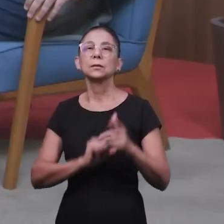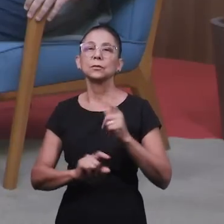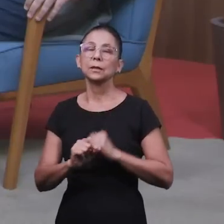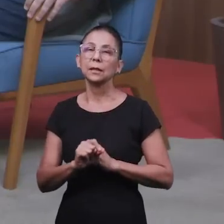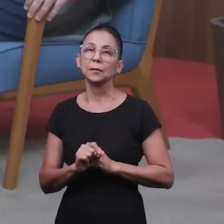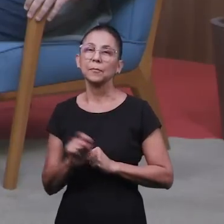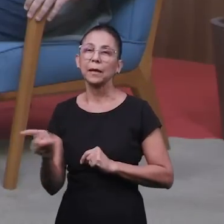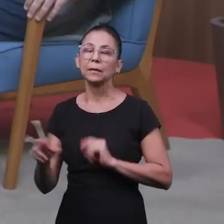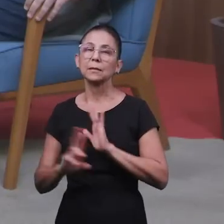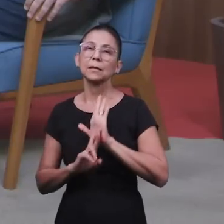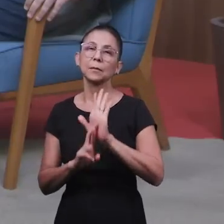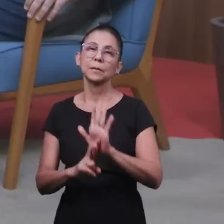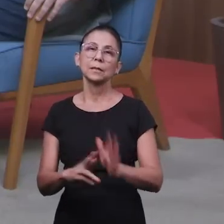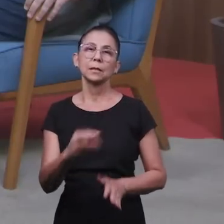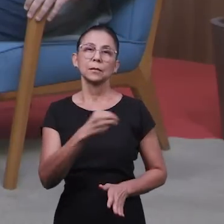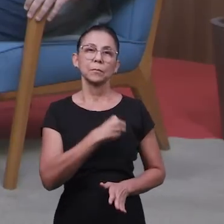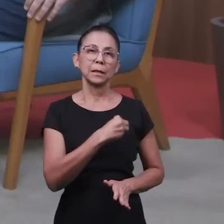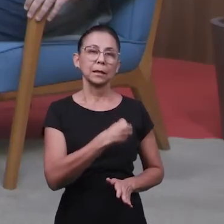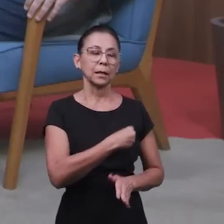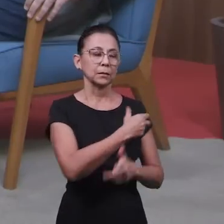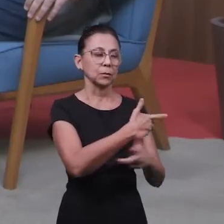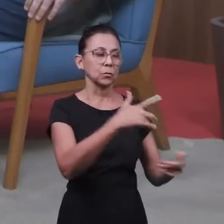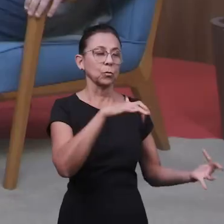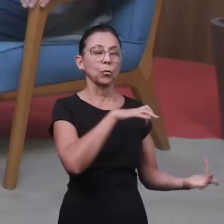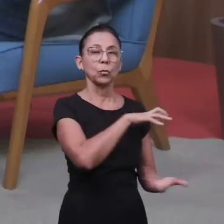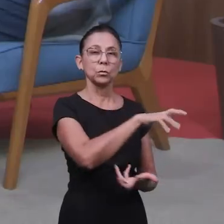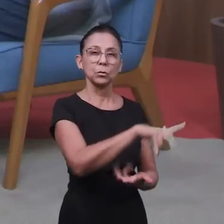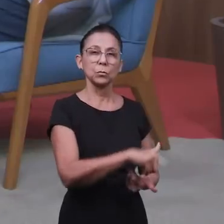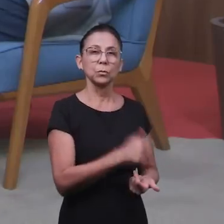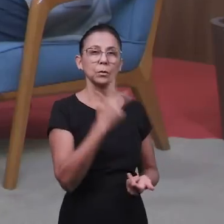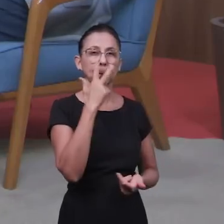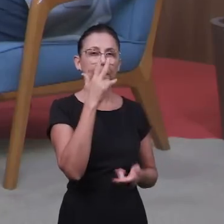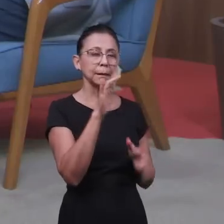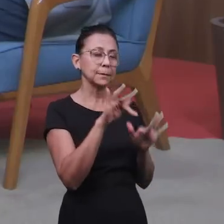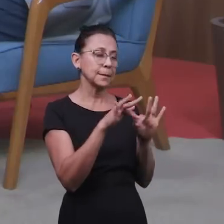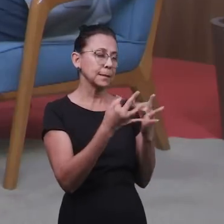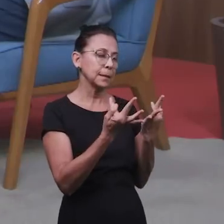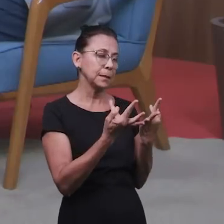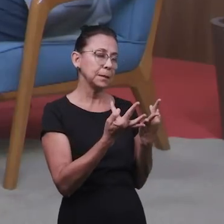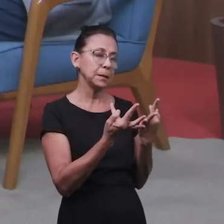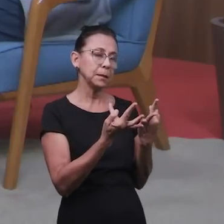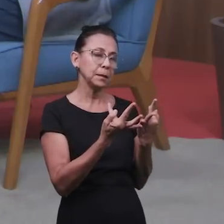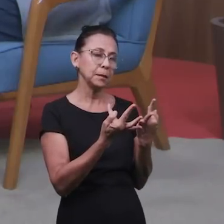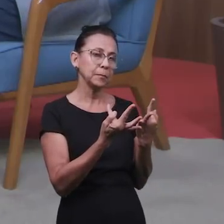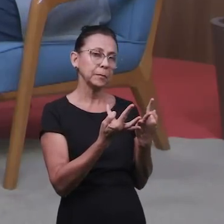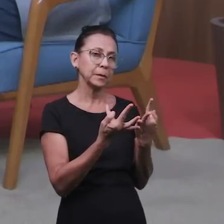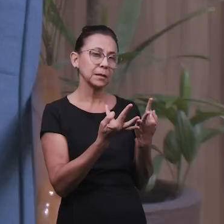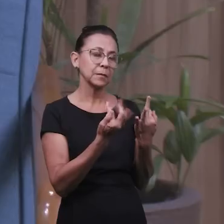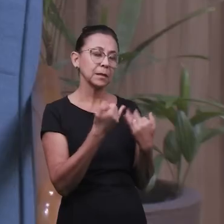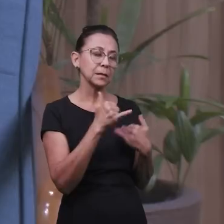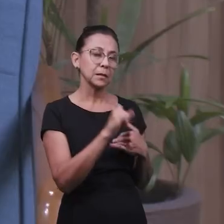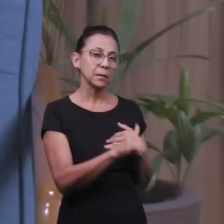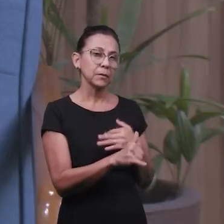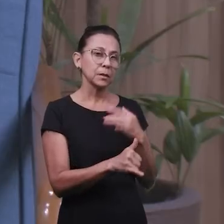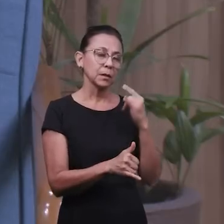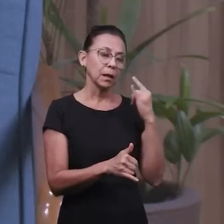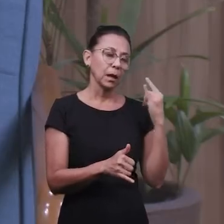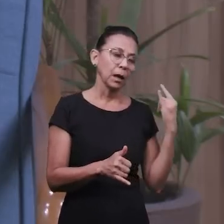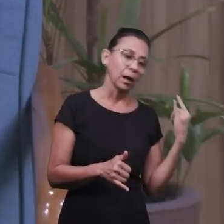a vida espiritual é afetada. É interessante esse aspecto que você falou,